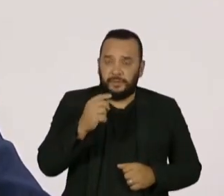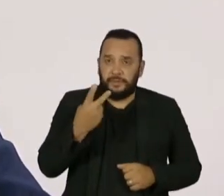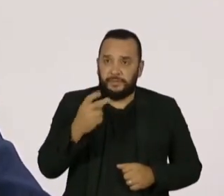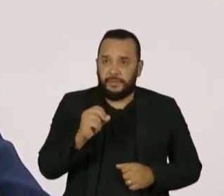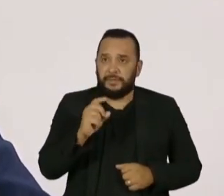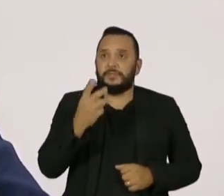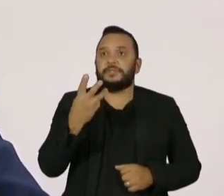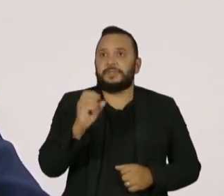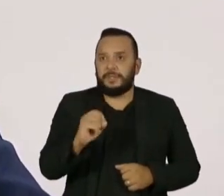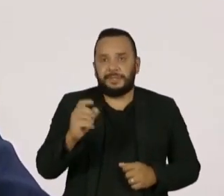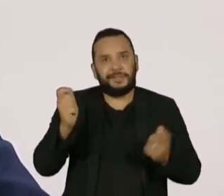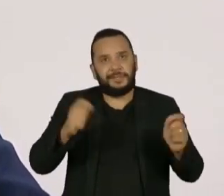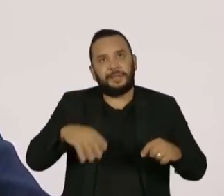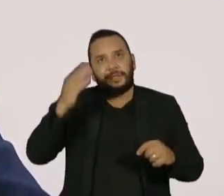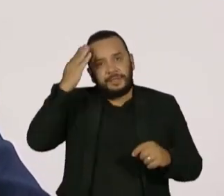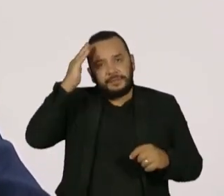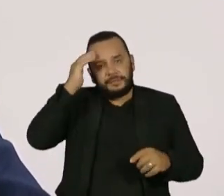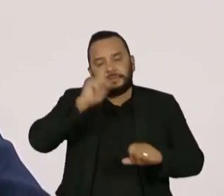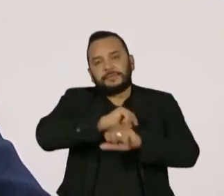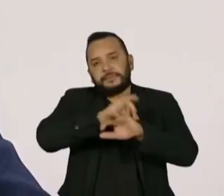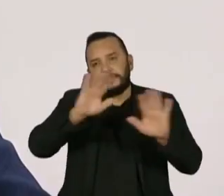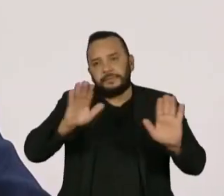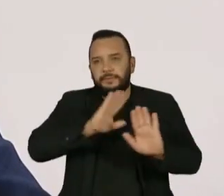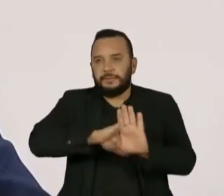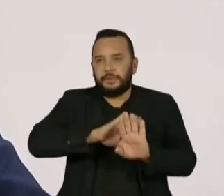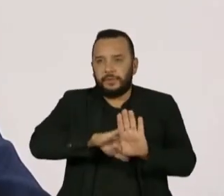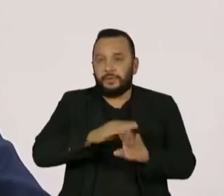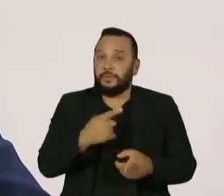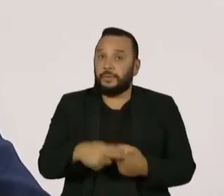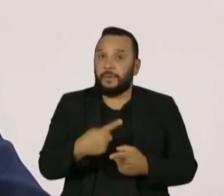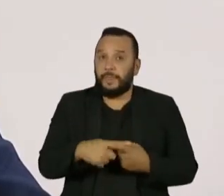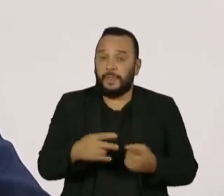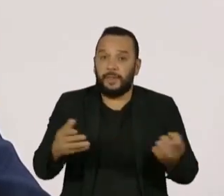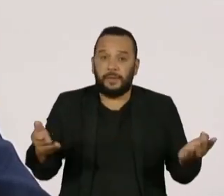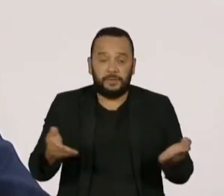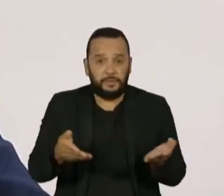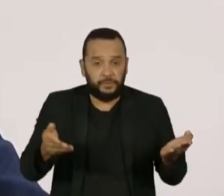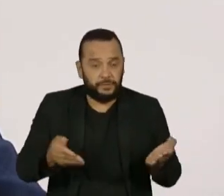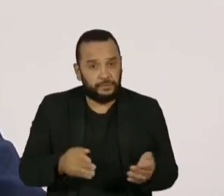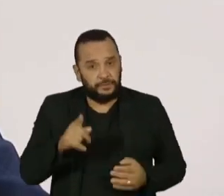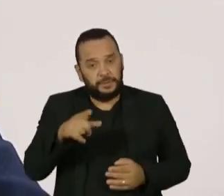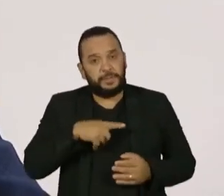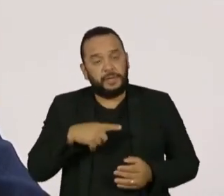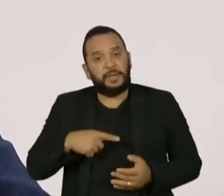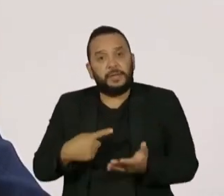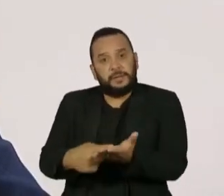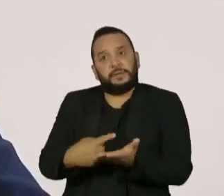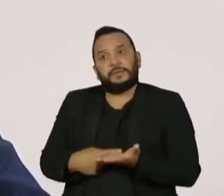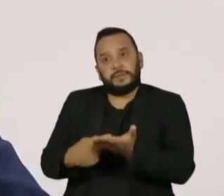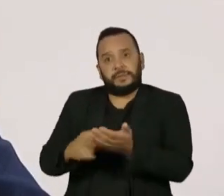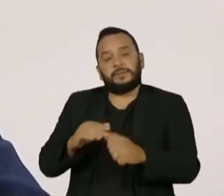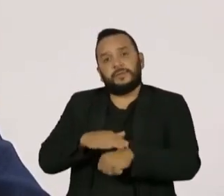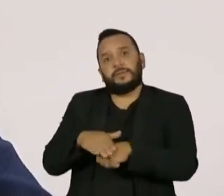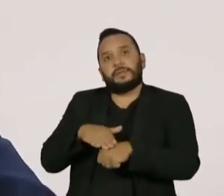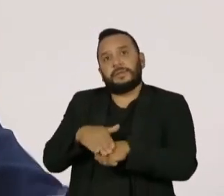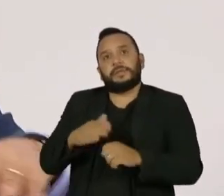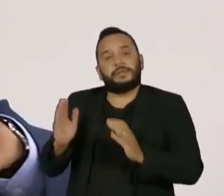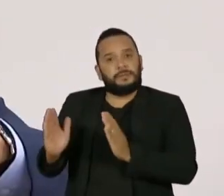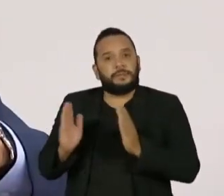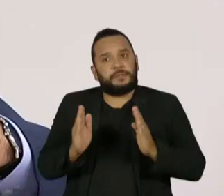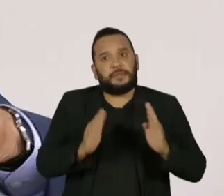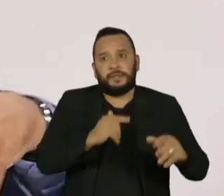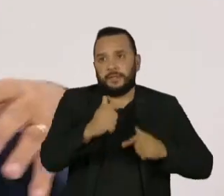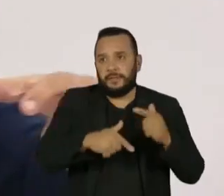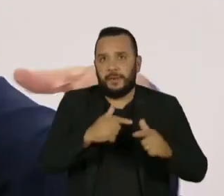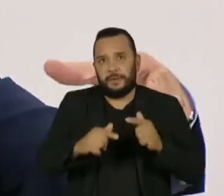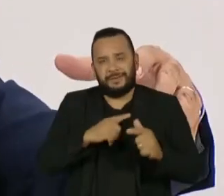ter nitidez programática e ideológica. Porque hoje, você está conversando, está negociando, você está fazendo o seu processo de governabilidade